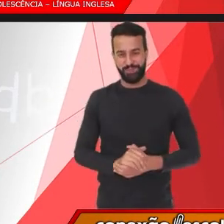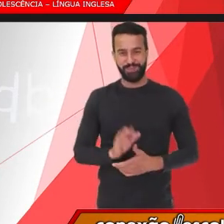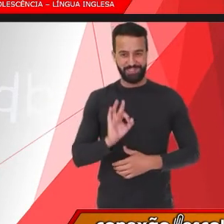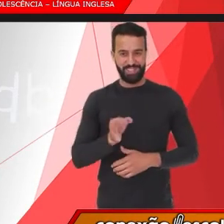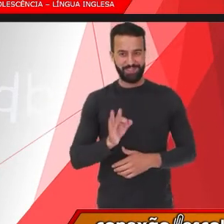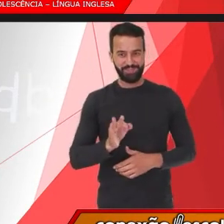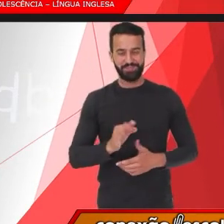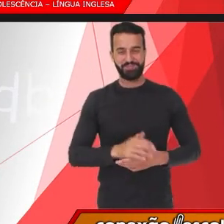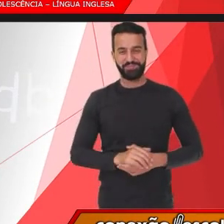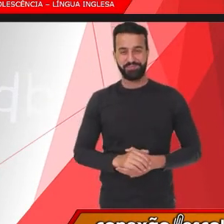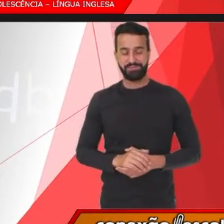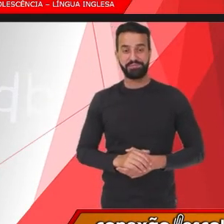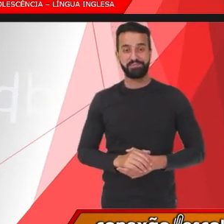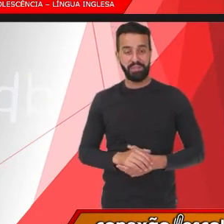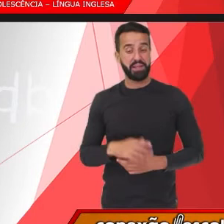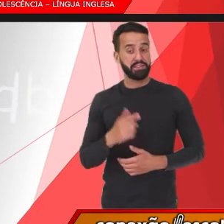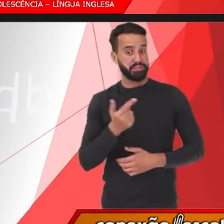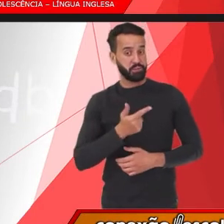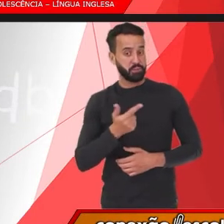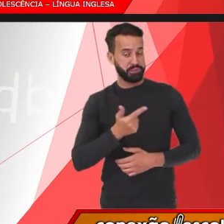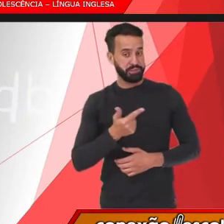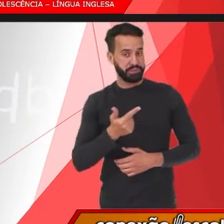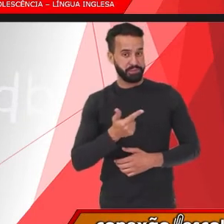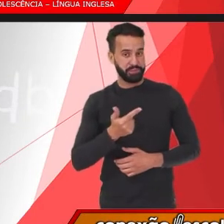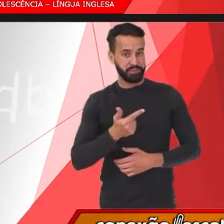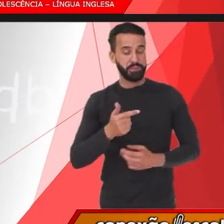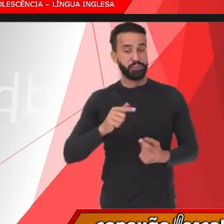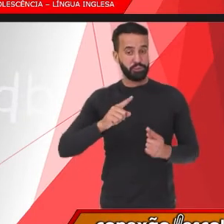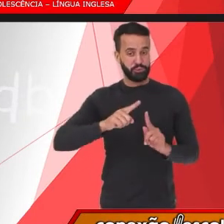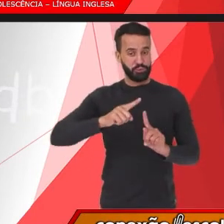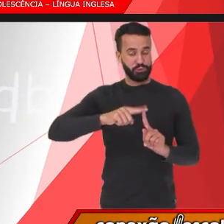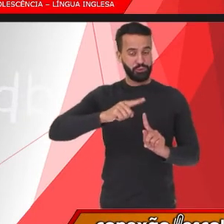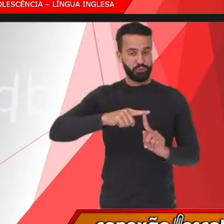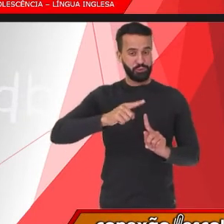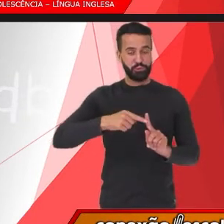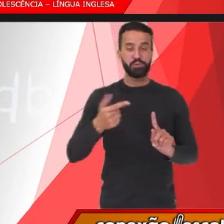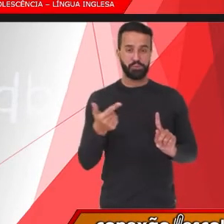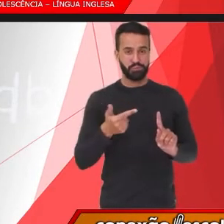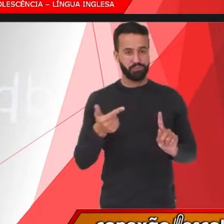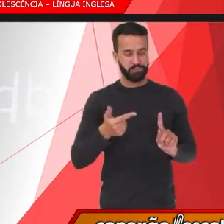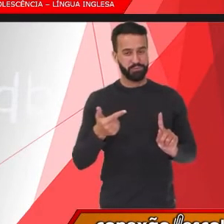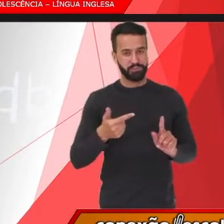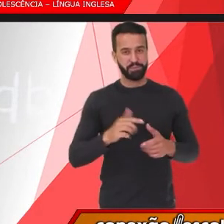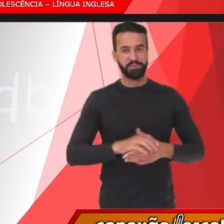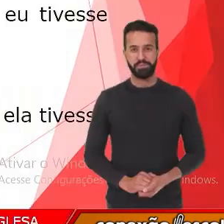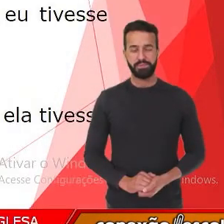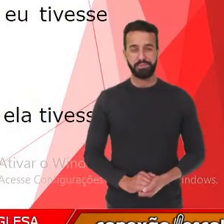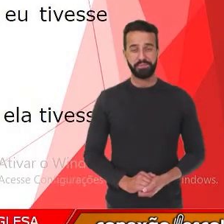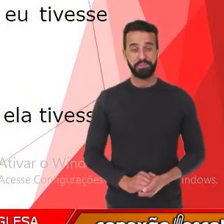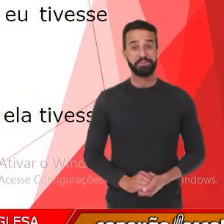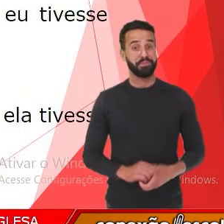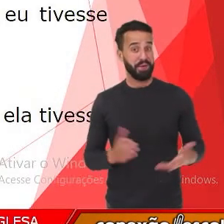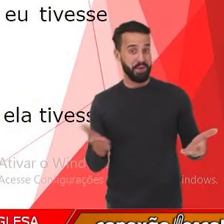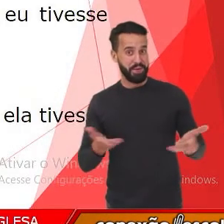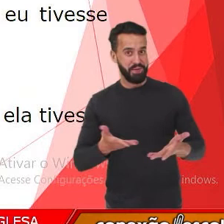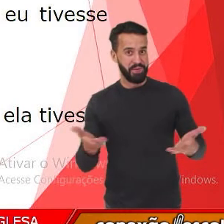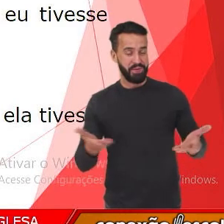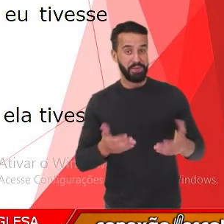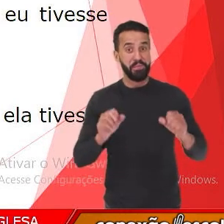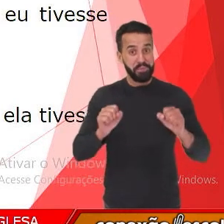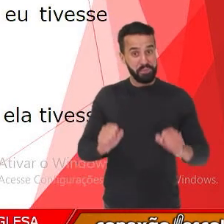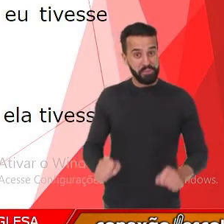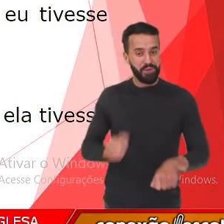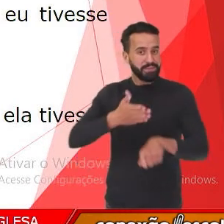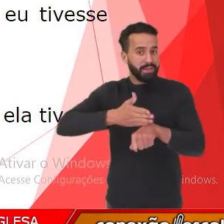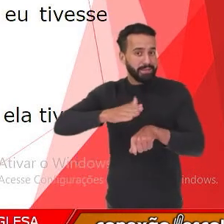Yes? Essa é a segunda conditional, ou o tipo 2, a segunda condicional. Ok? Então agora nós podemos